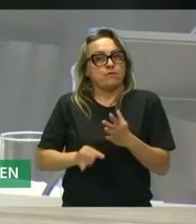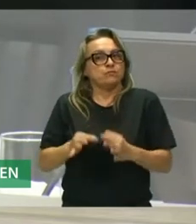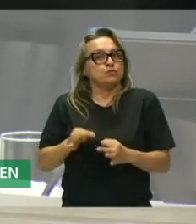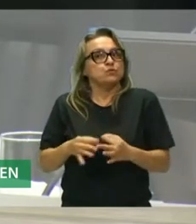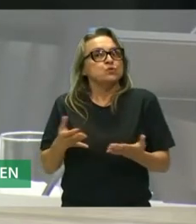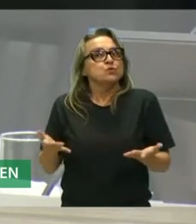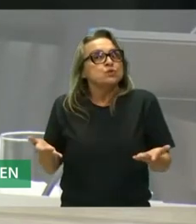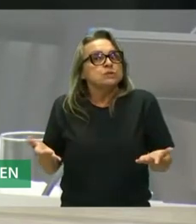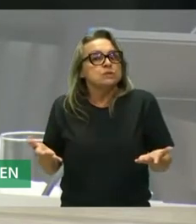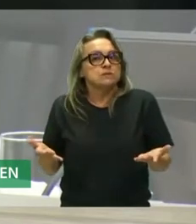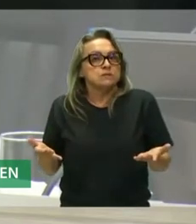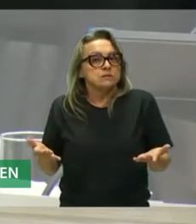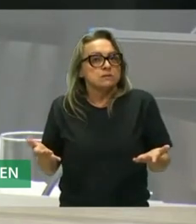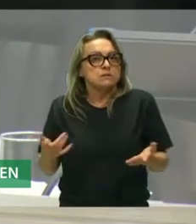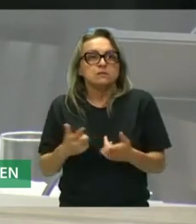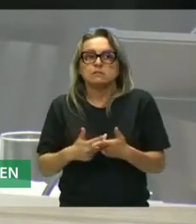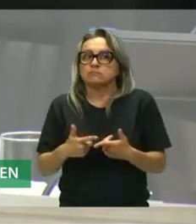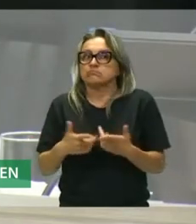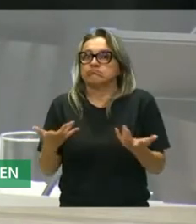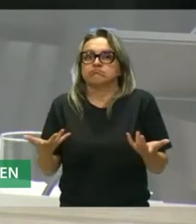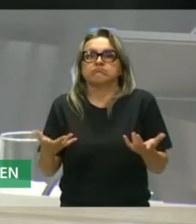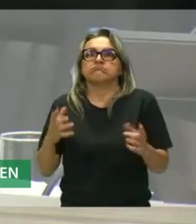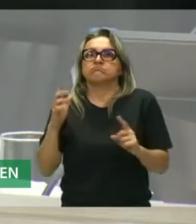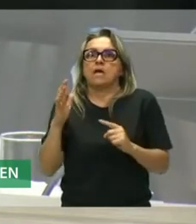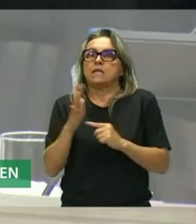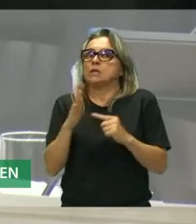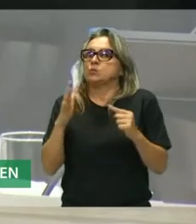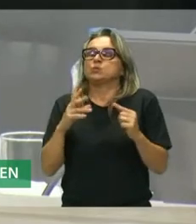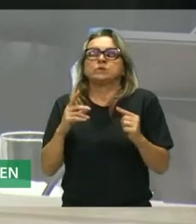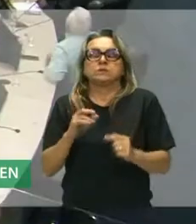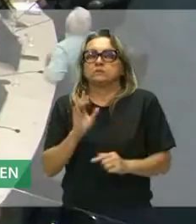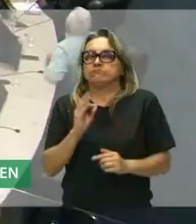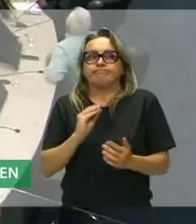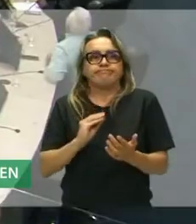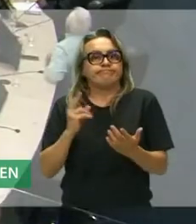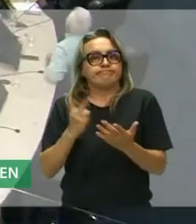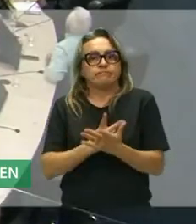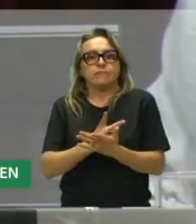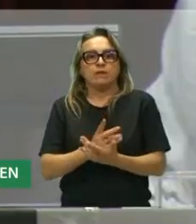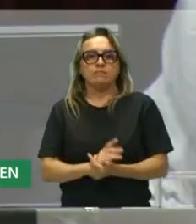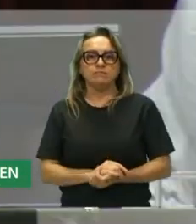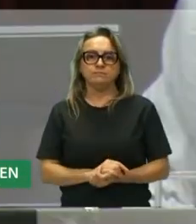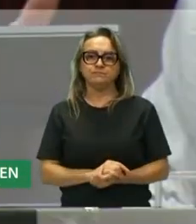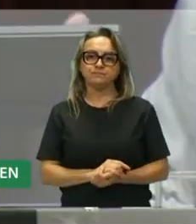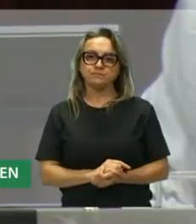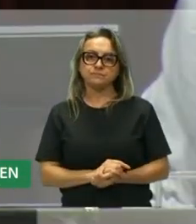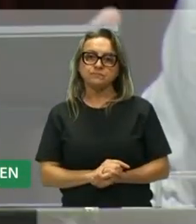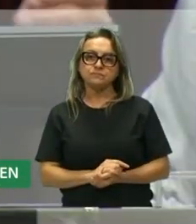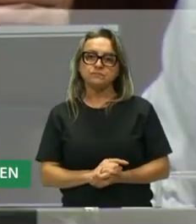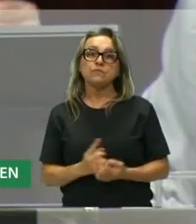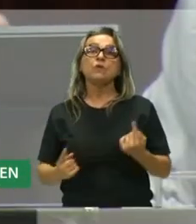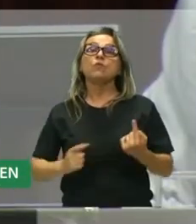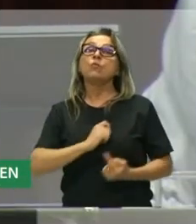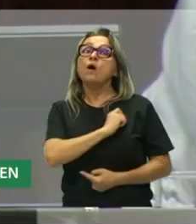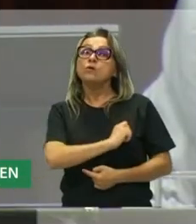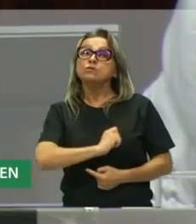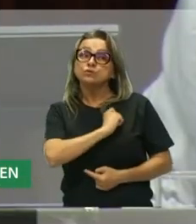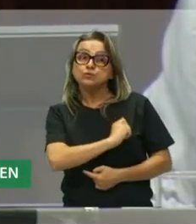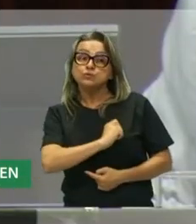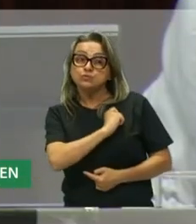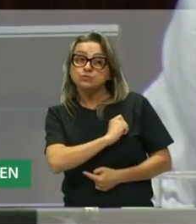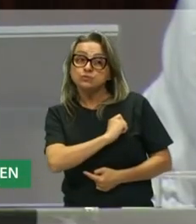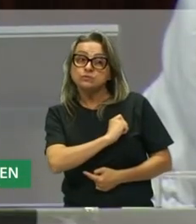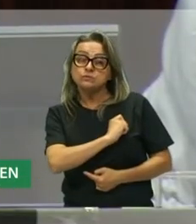grande que tem sido cometida com a congregação. Que atitudes o hospital está tomando internamente,